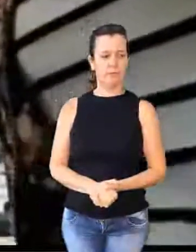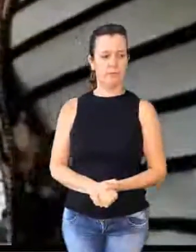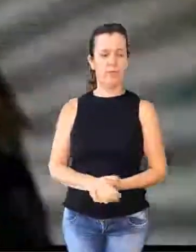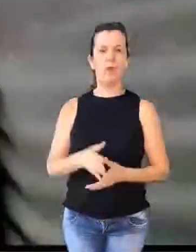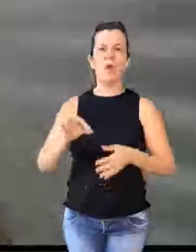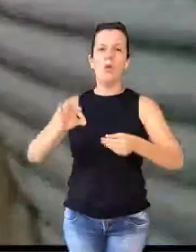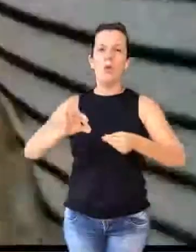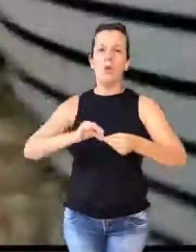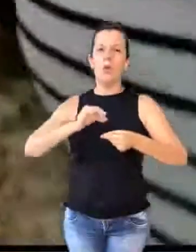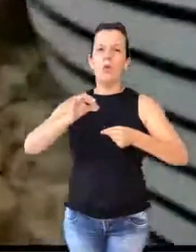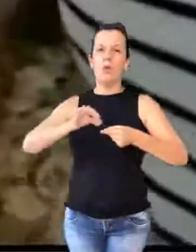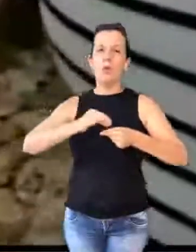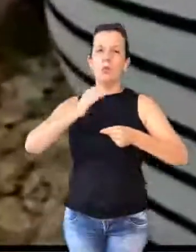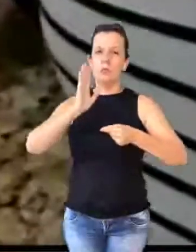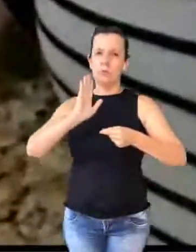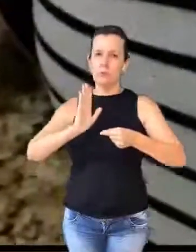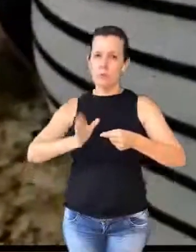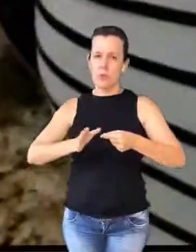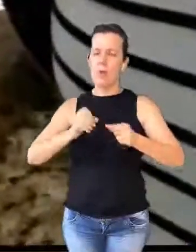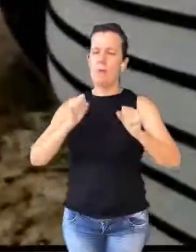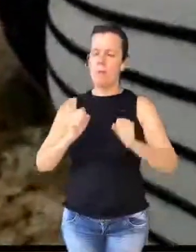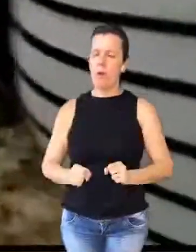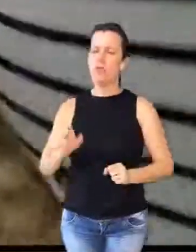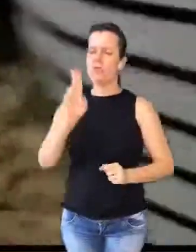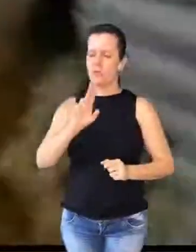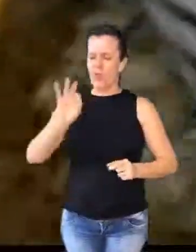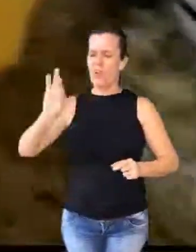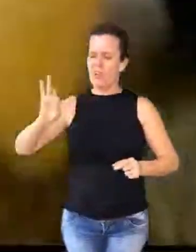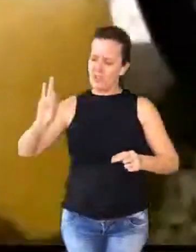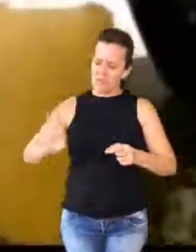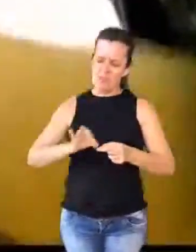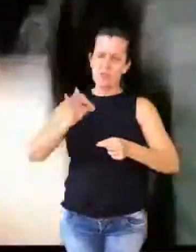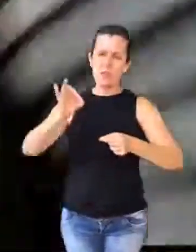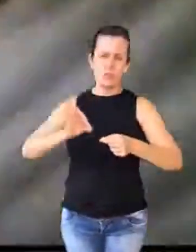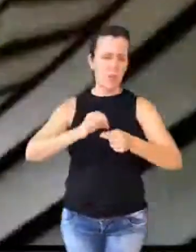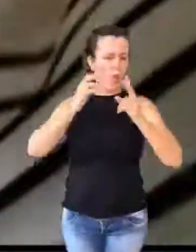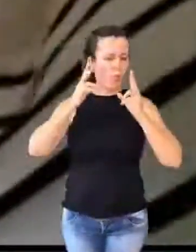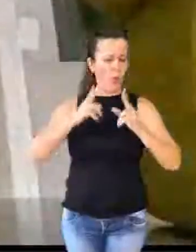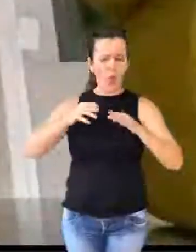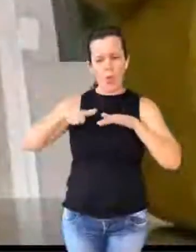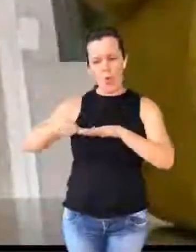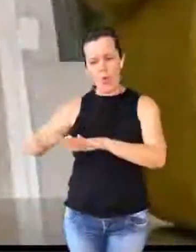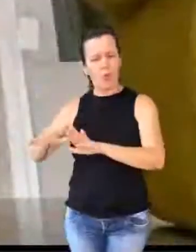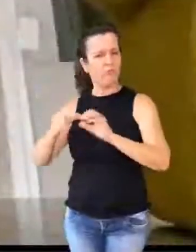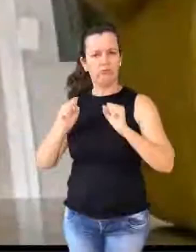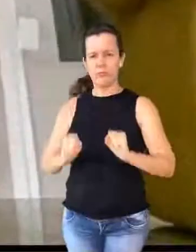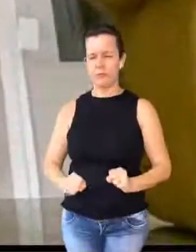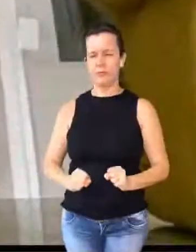sofá, tá bom? Vou fazer e já volto, tá bom?